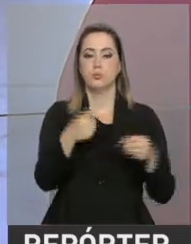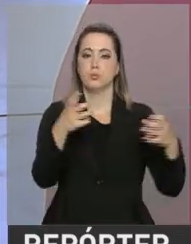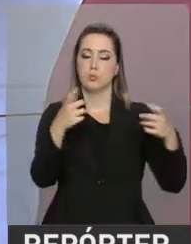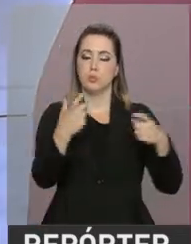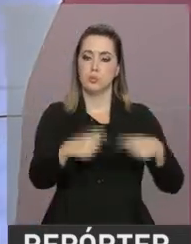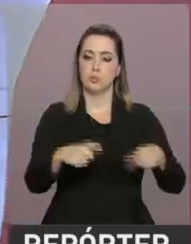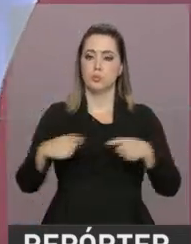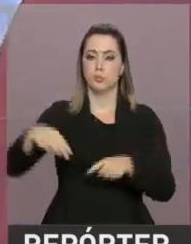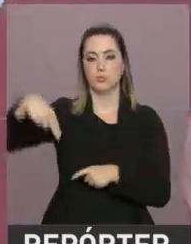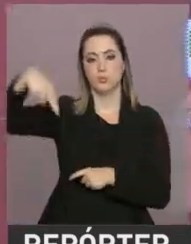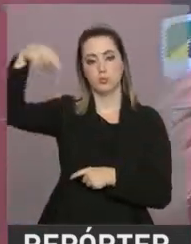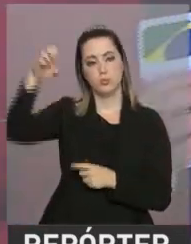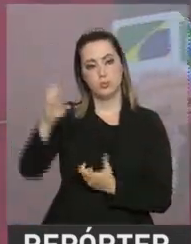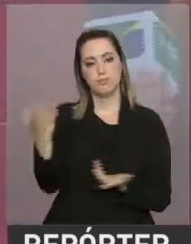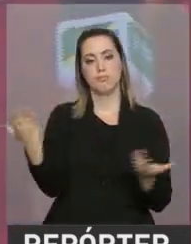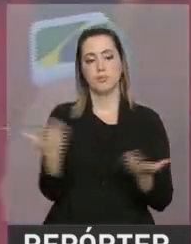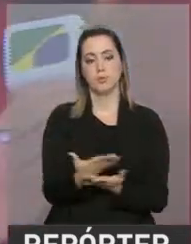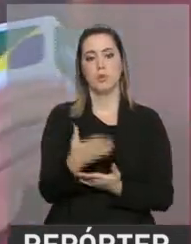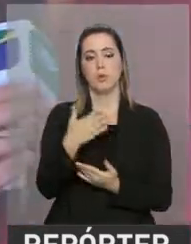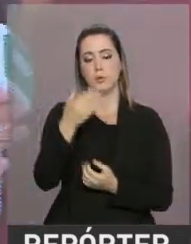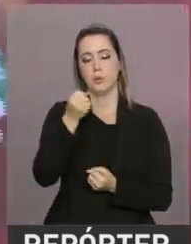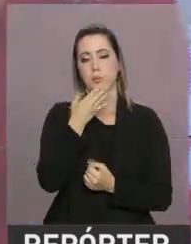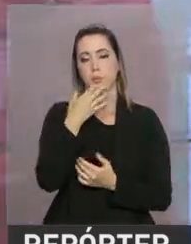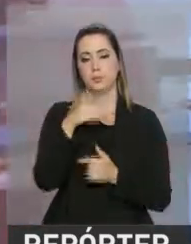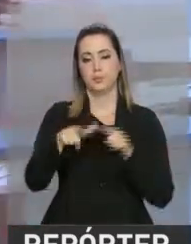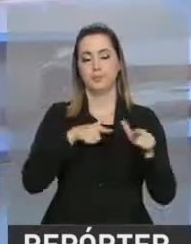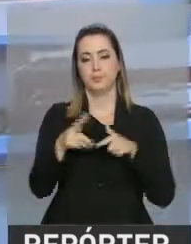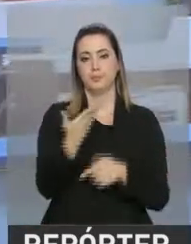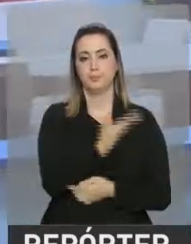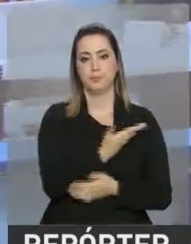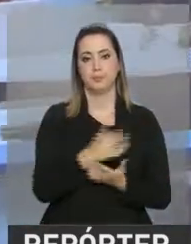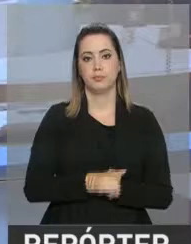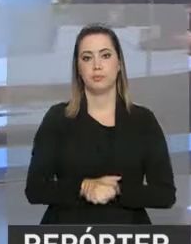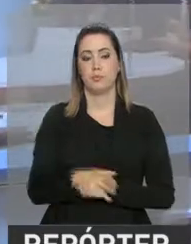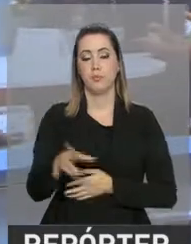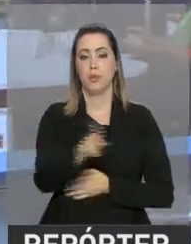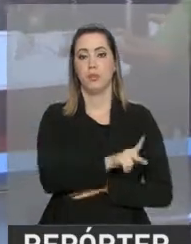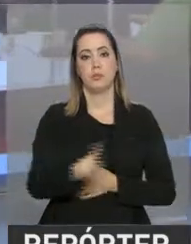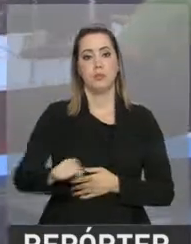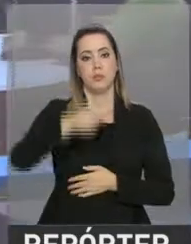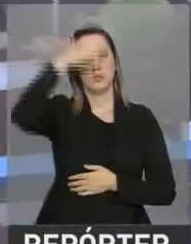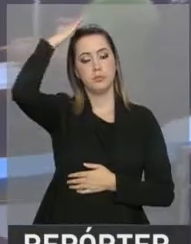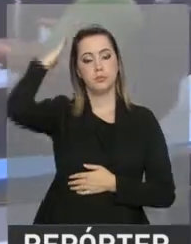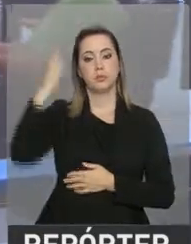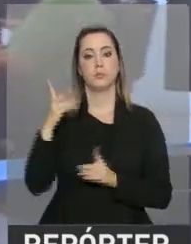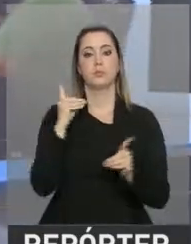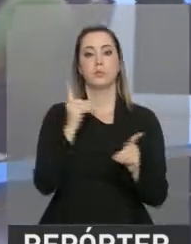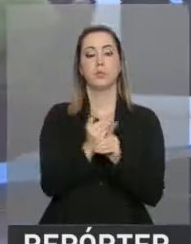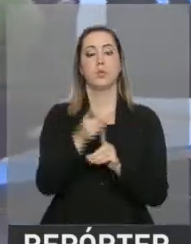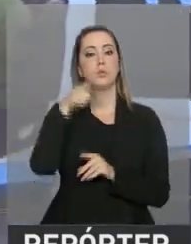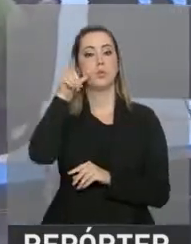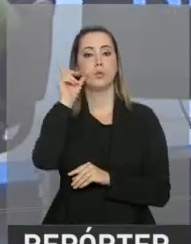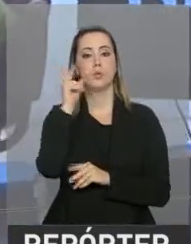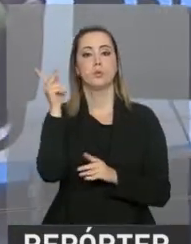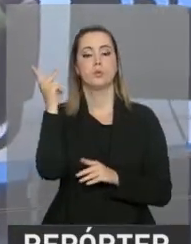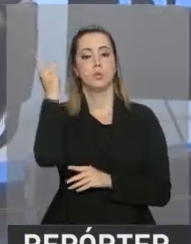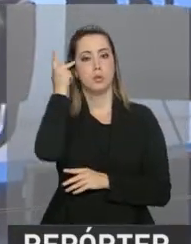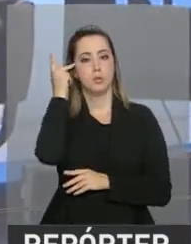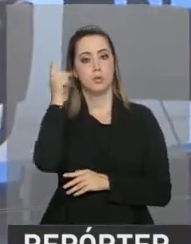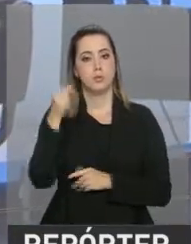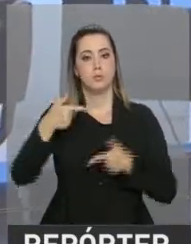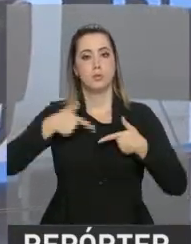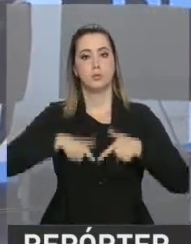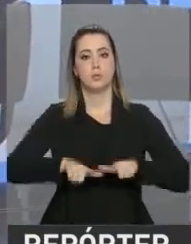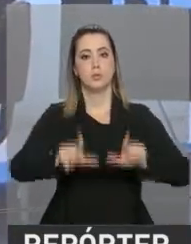Palácio do Planalto. Muito obrigado pelas informações. Bom trabalho para você. E o presidente Michel Temer recebeu ontem em São Paulo o Prêmio Brasileiro do Ano